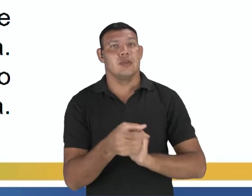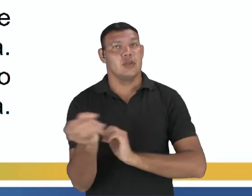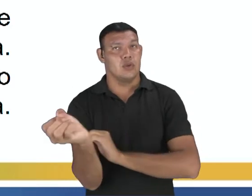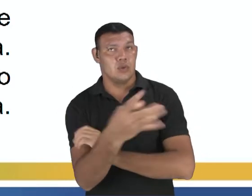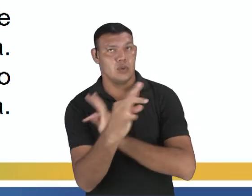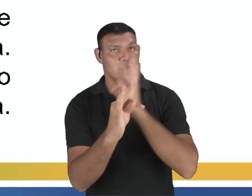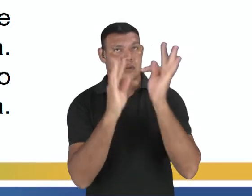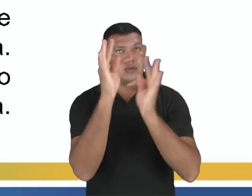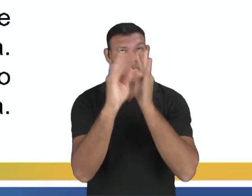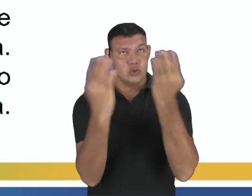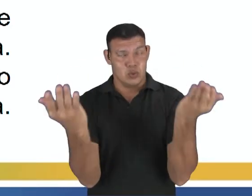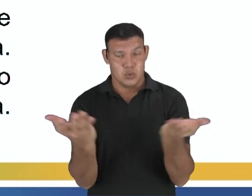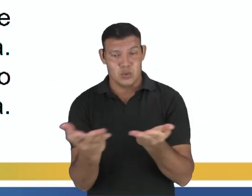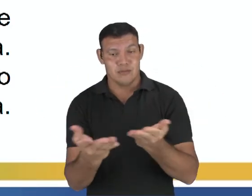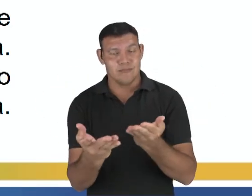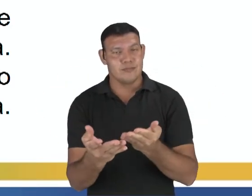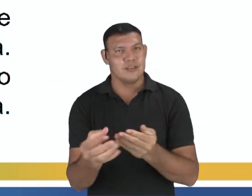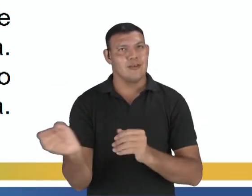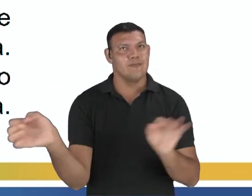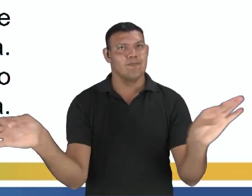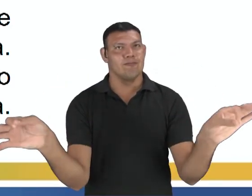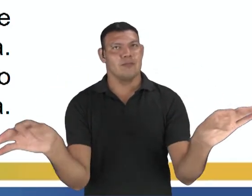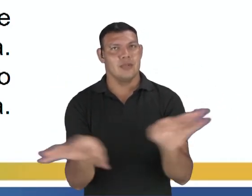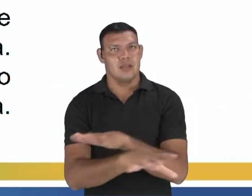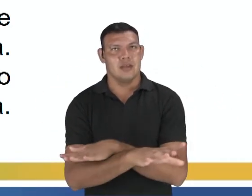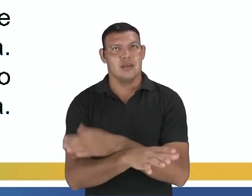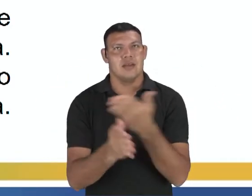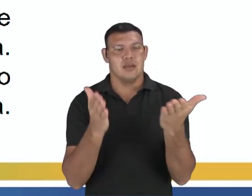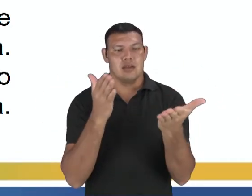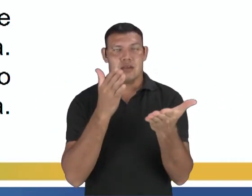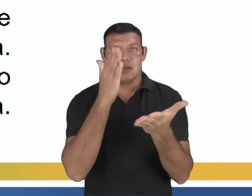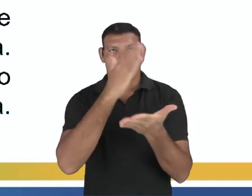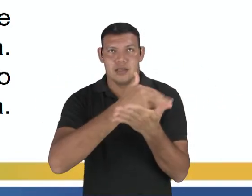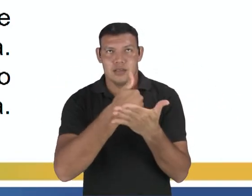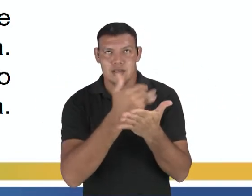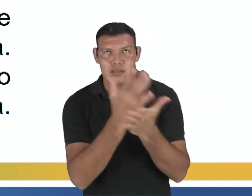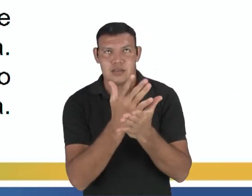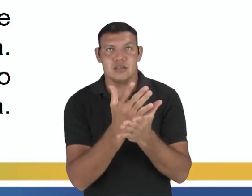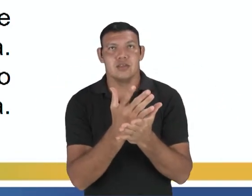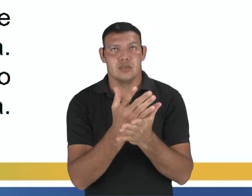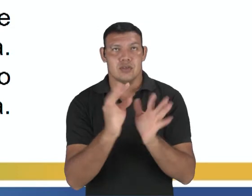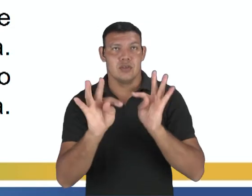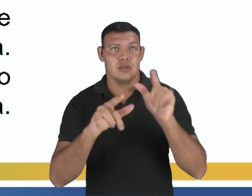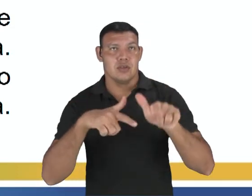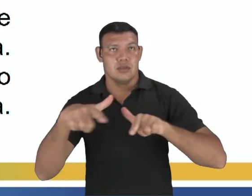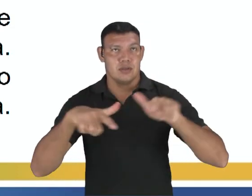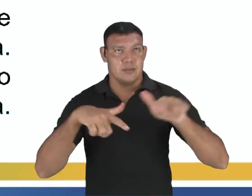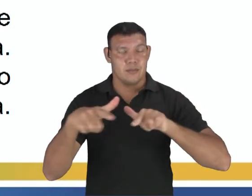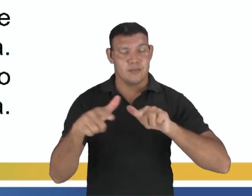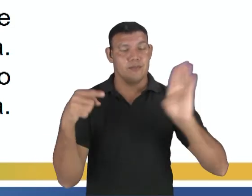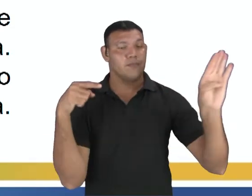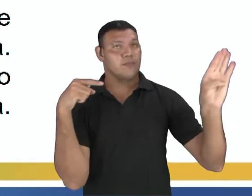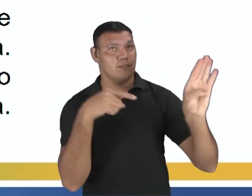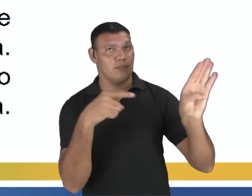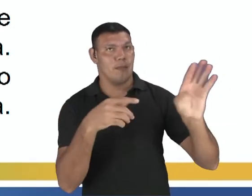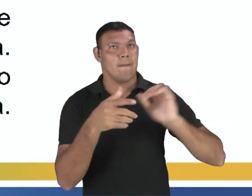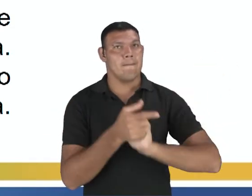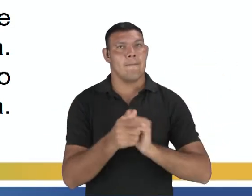atuais, eliminou-se a divisão técnica do trabalho. B: seus trabalhadores, chamados de